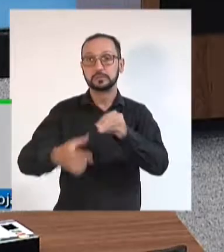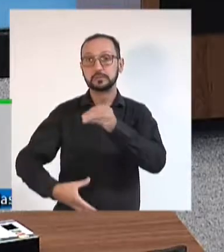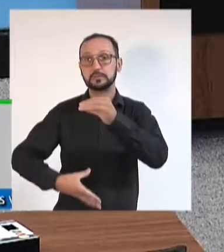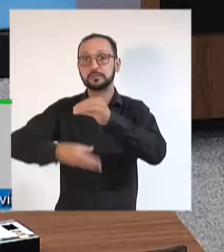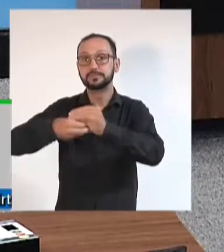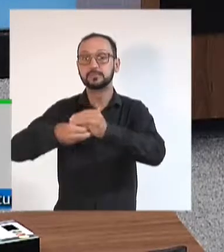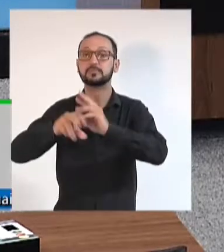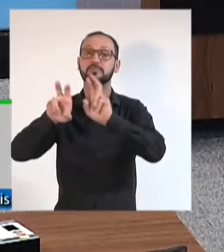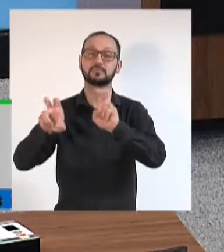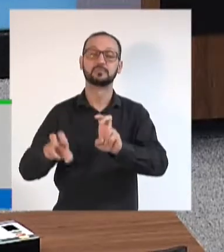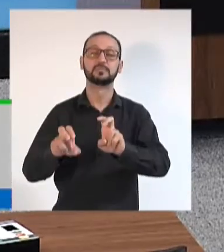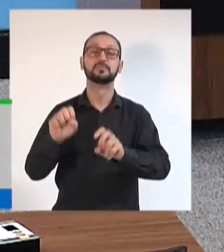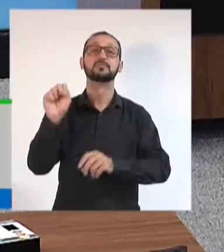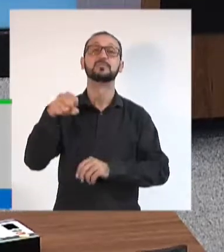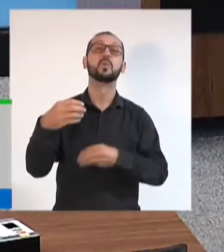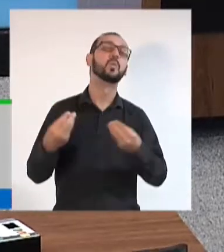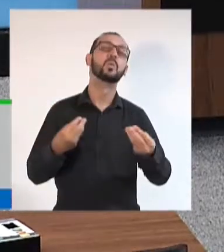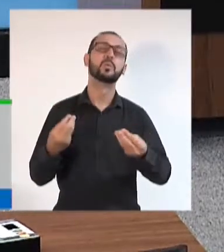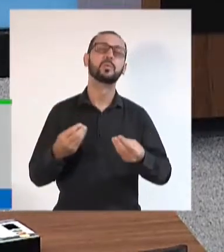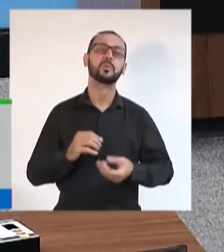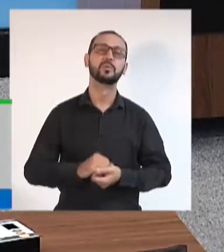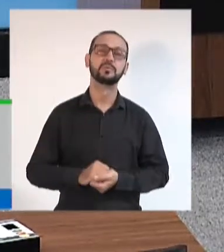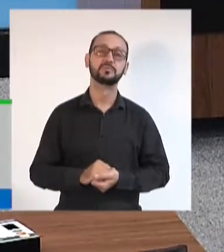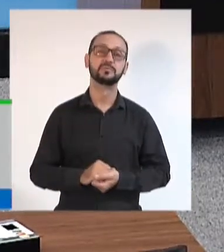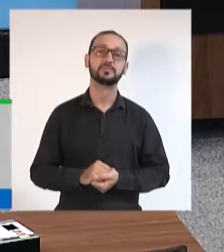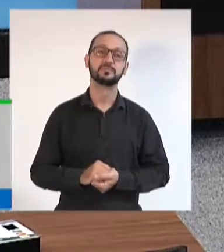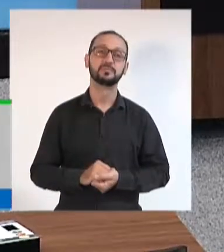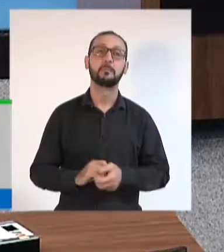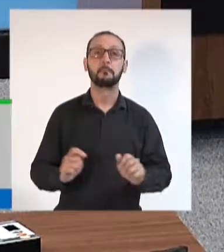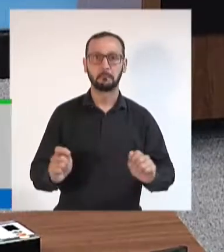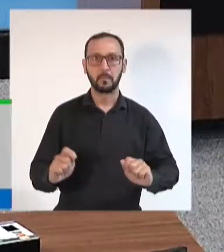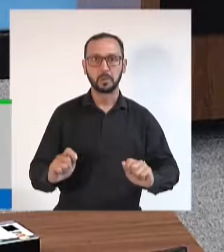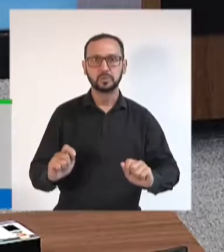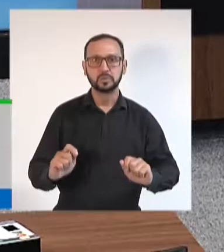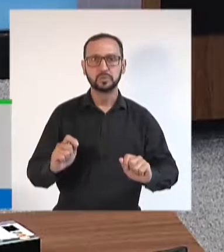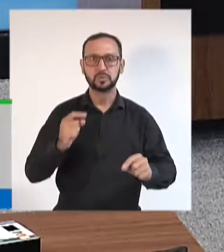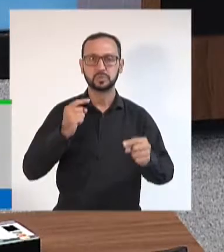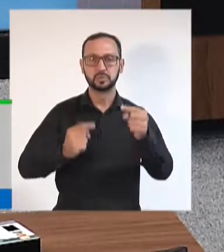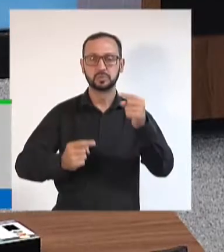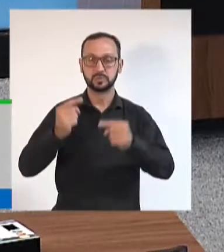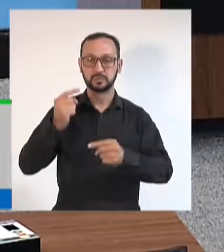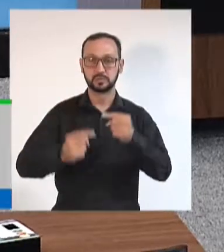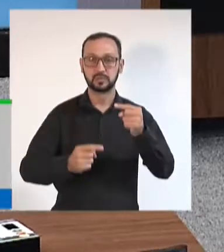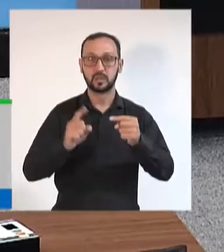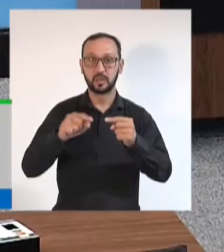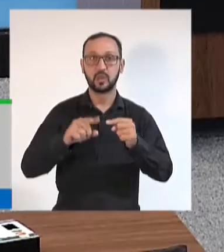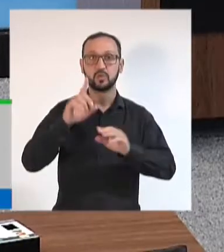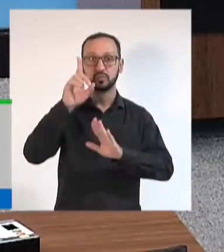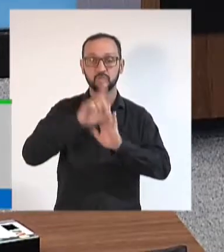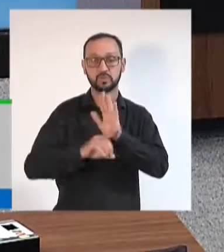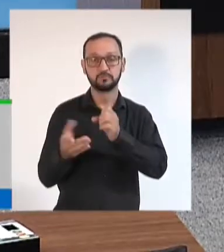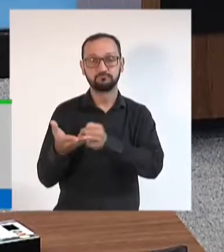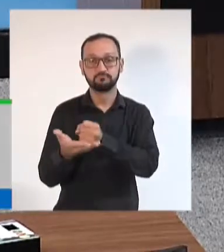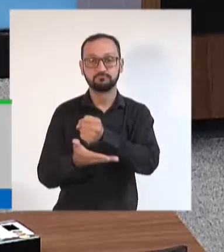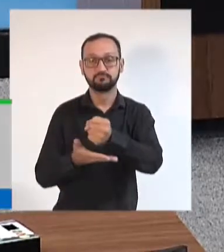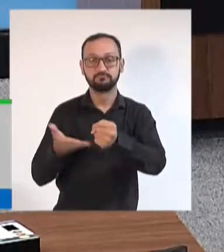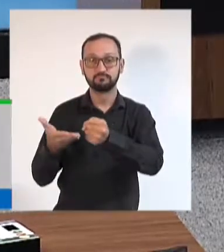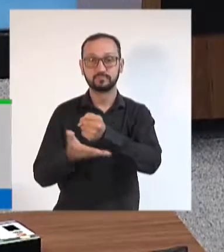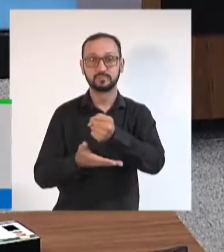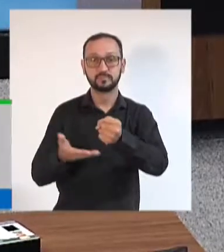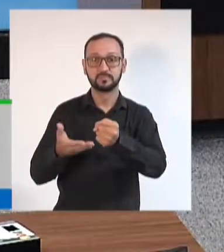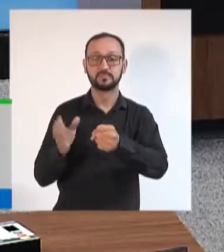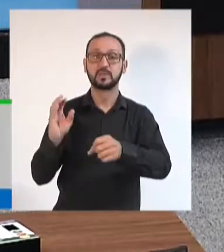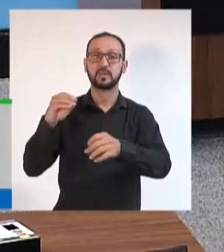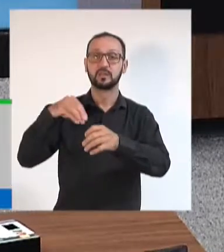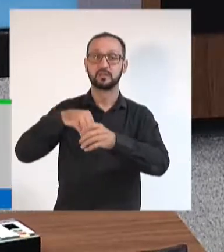tranquilamente. Como? Podemos discutir. Tanto que é um direito fundamental também garantido